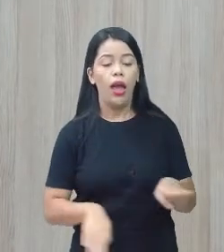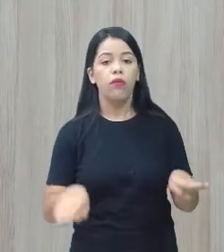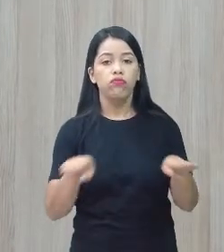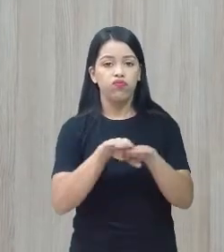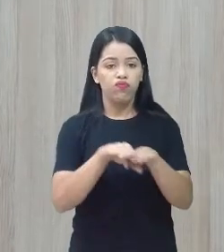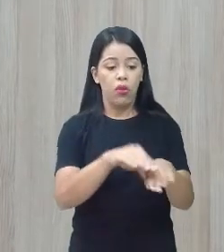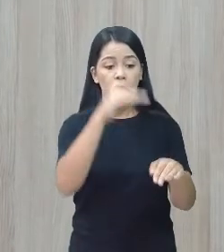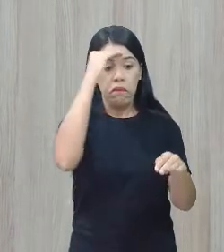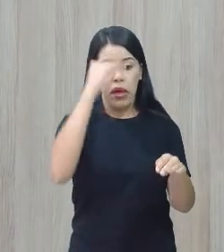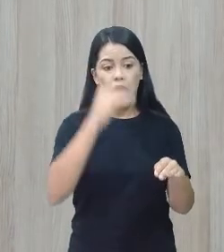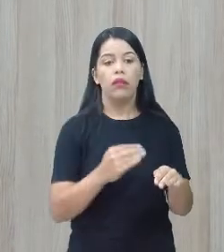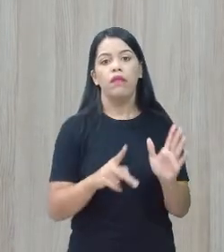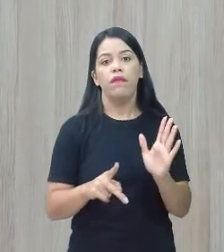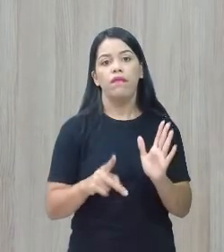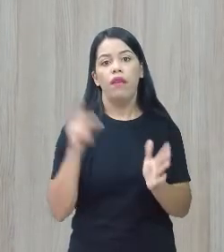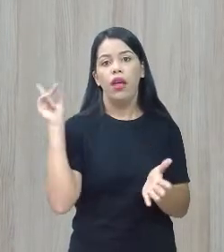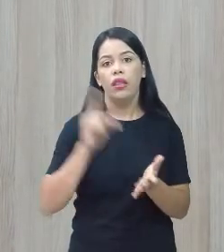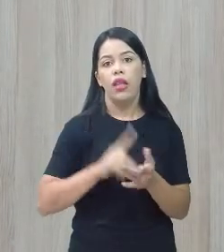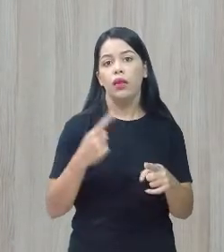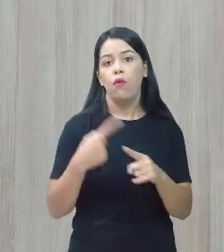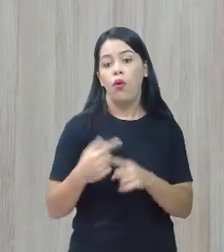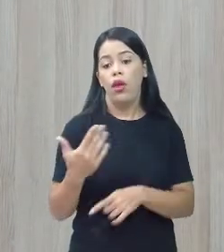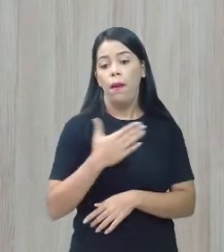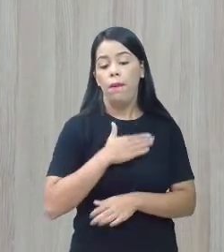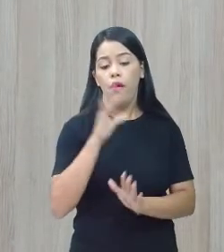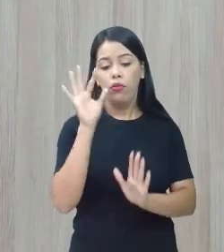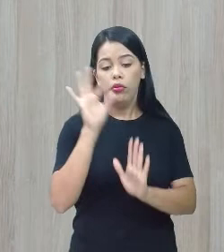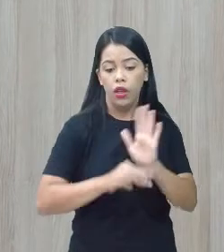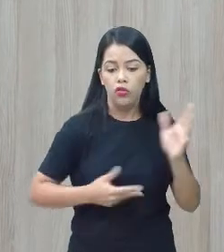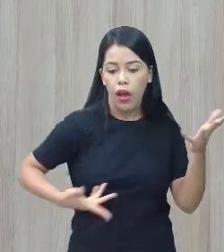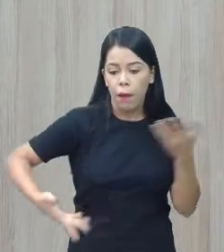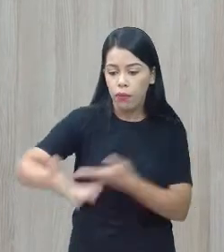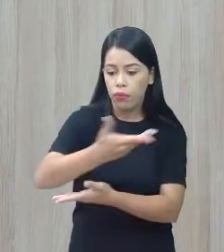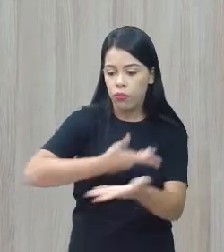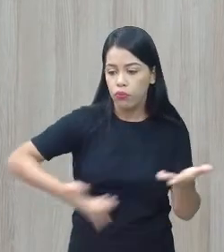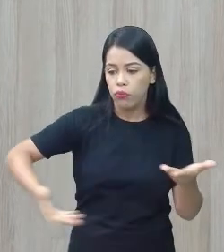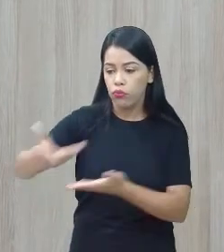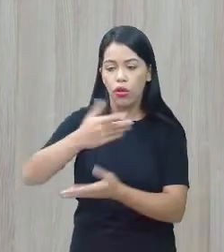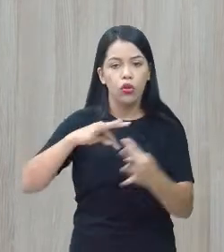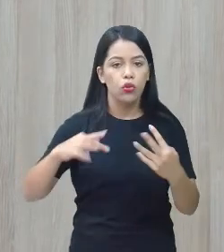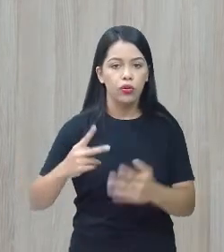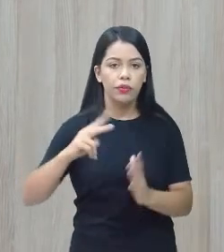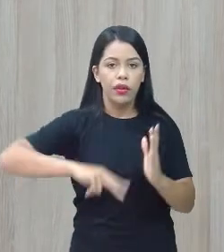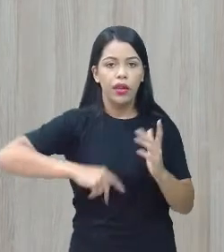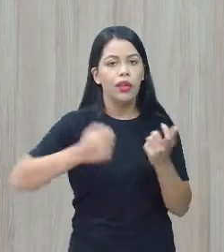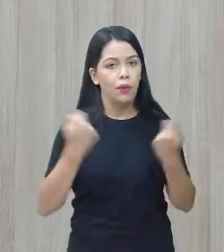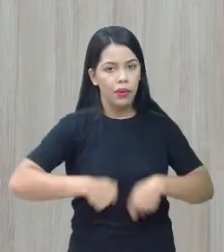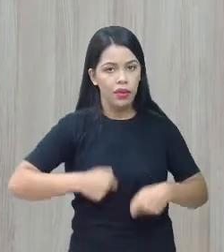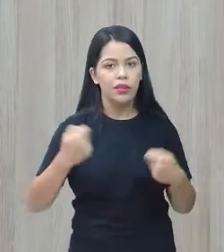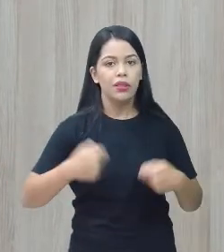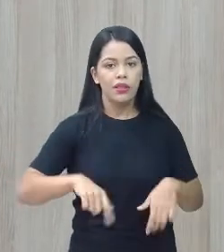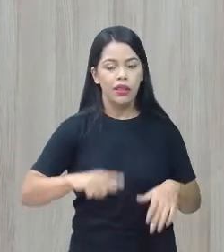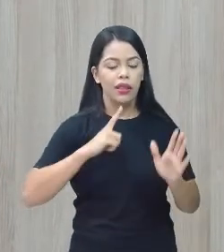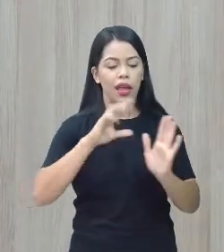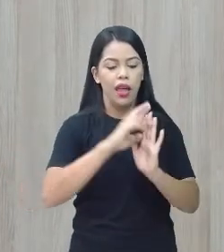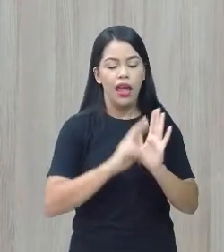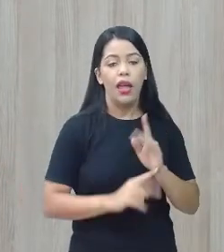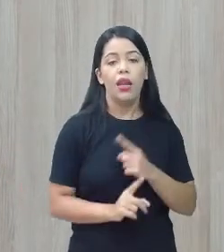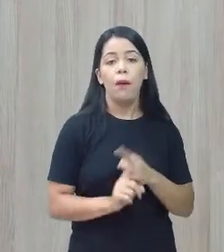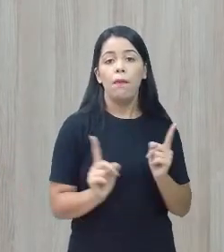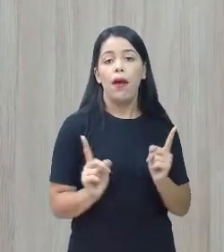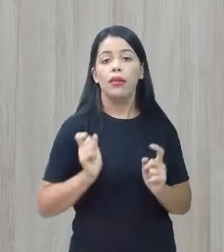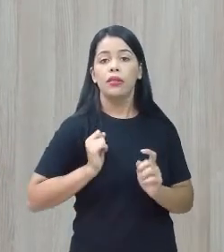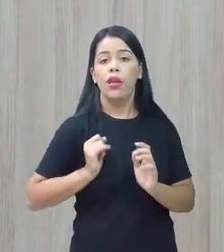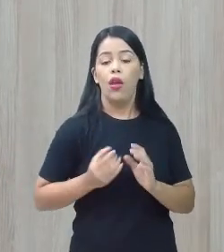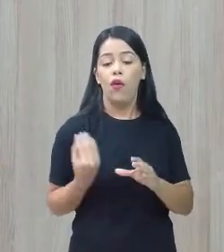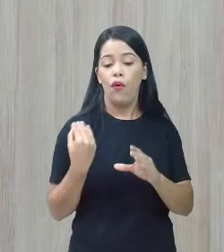meu texto circulará em meios que exigem essa norma. Porém, se eu mando uma mensagem